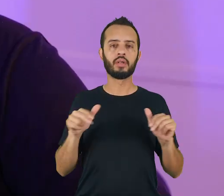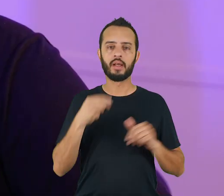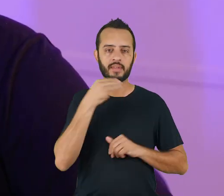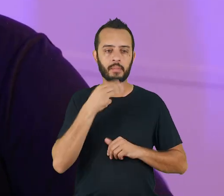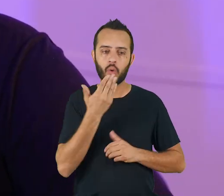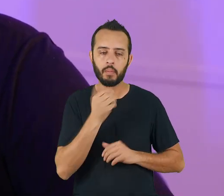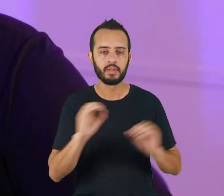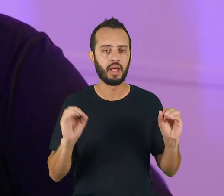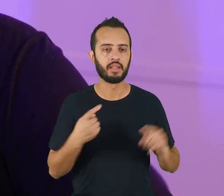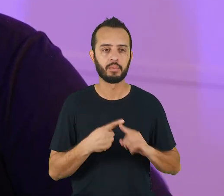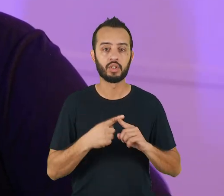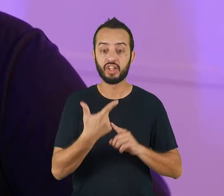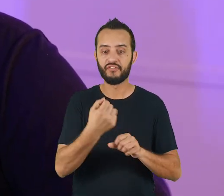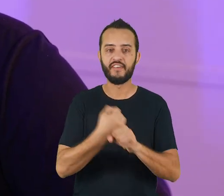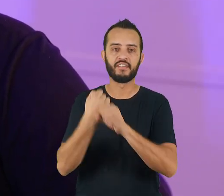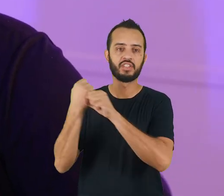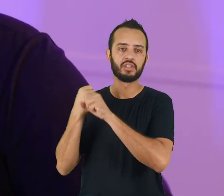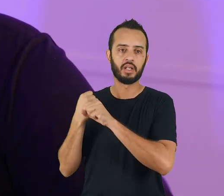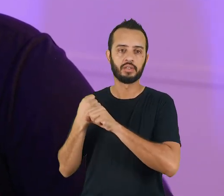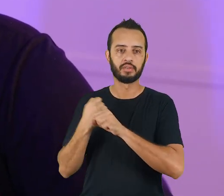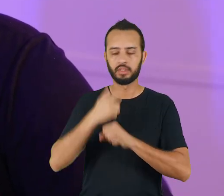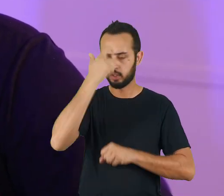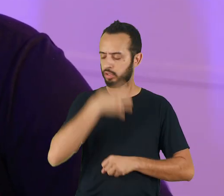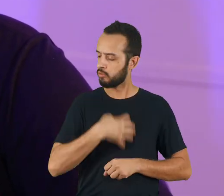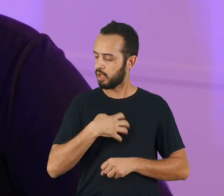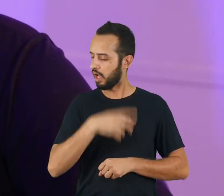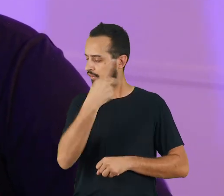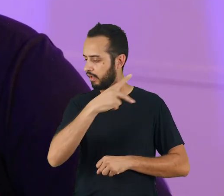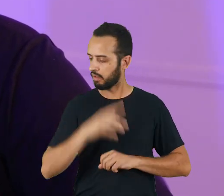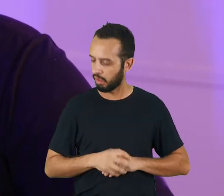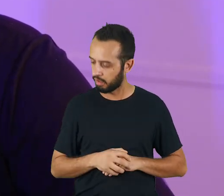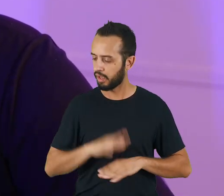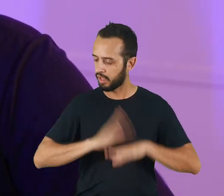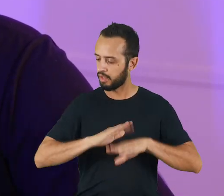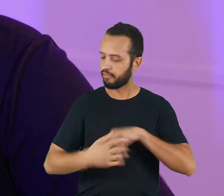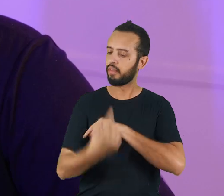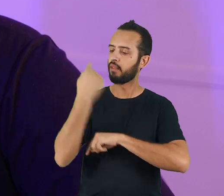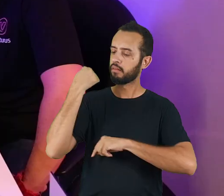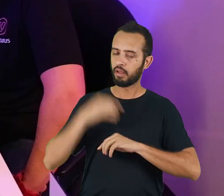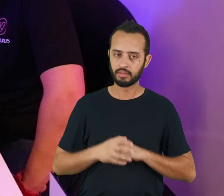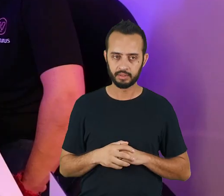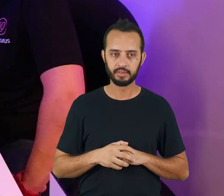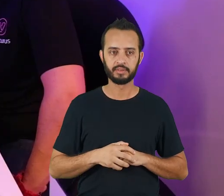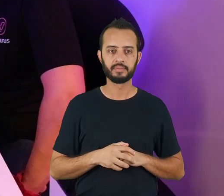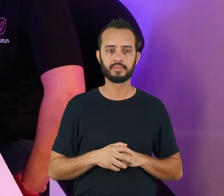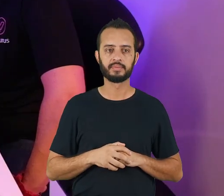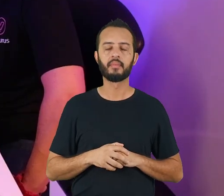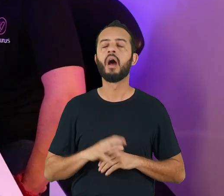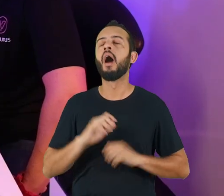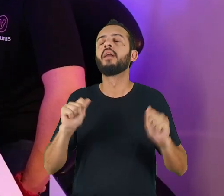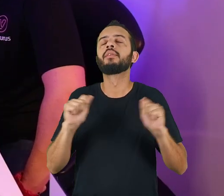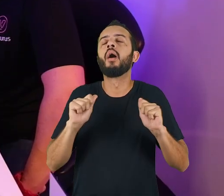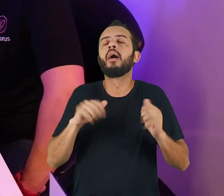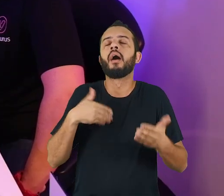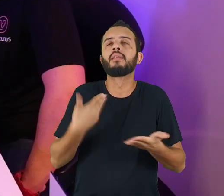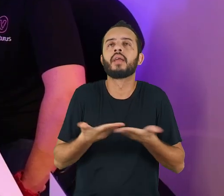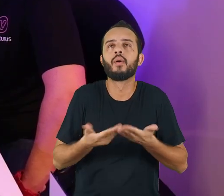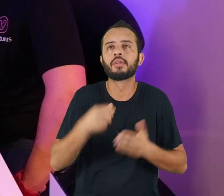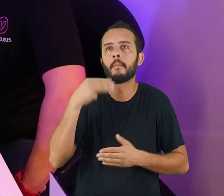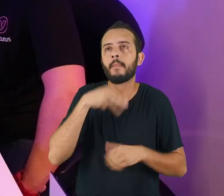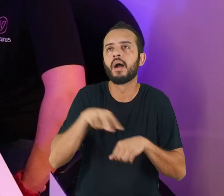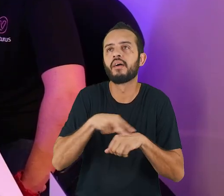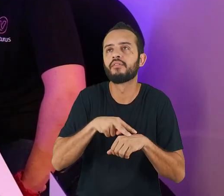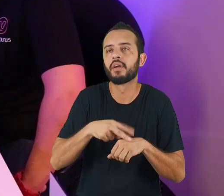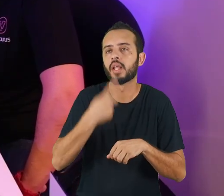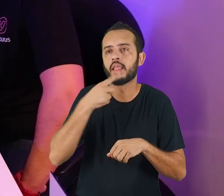da dais 20 anos que eu tenho tenho raiva da da que ela fez esse negócio ador até hoje